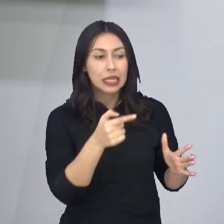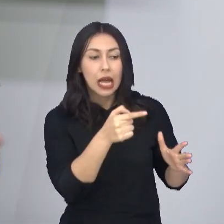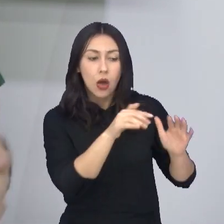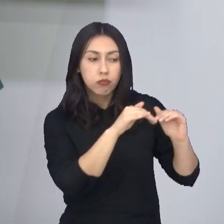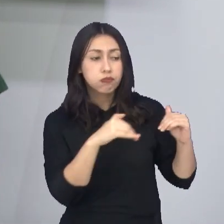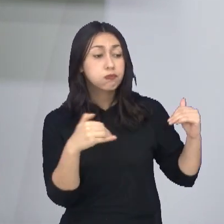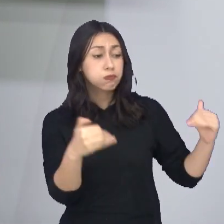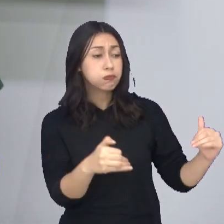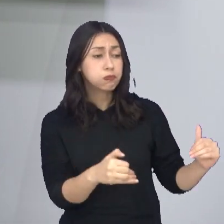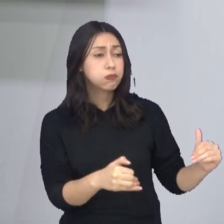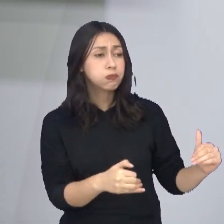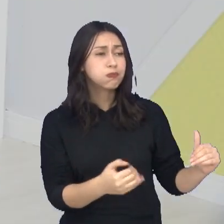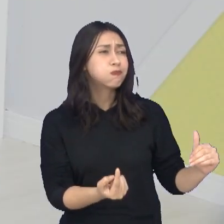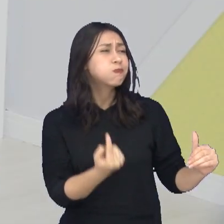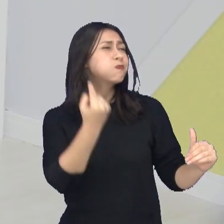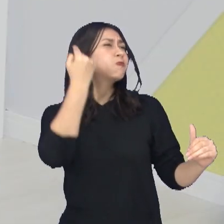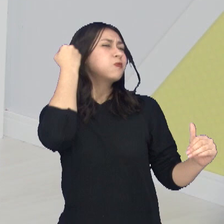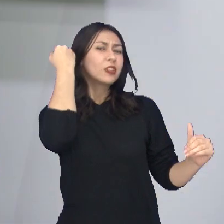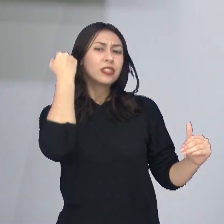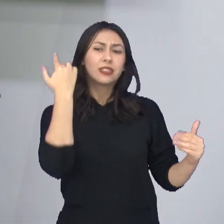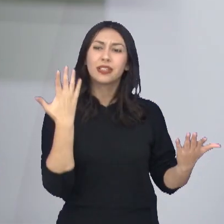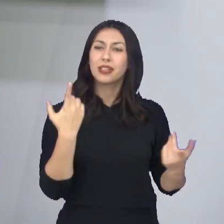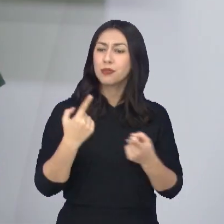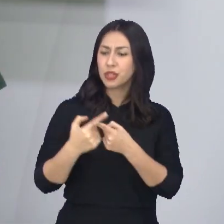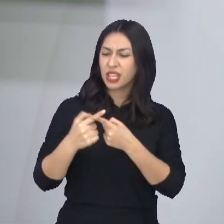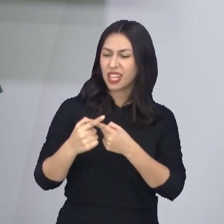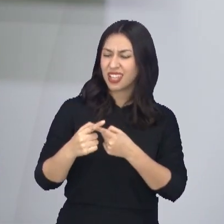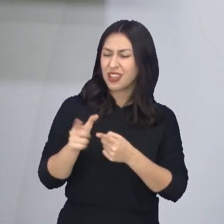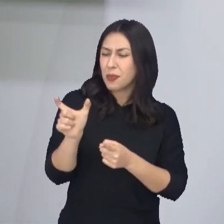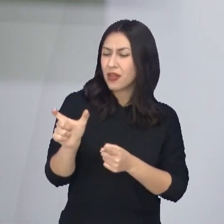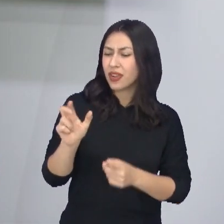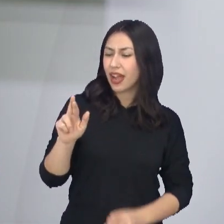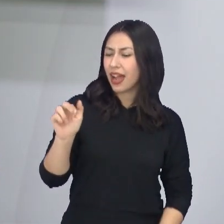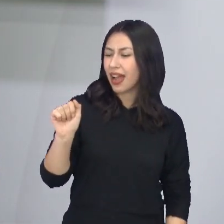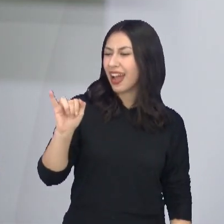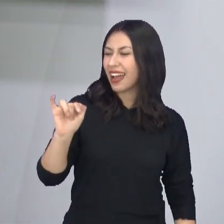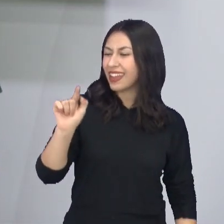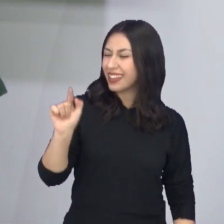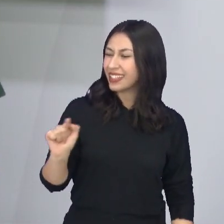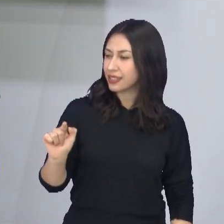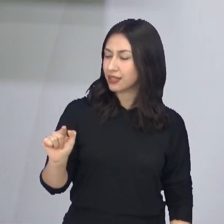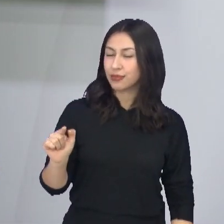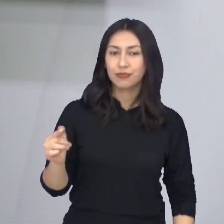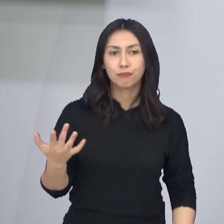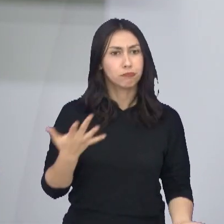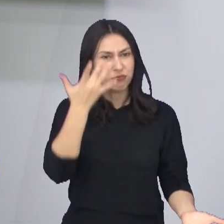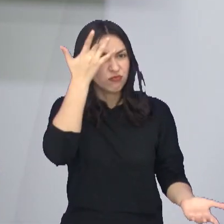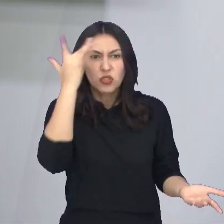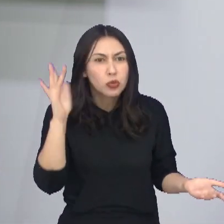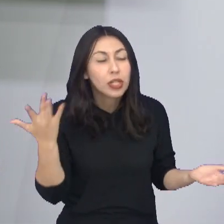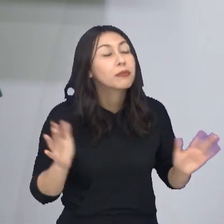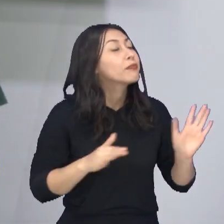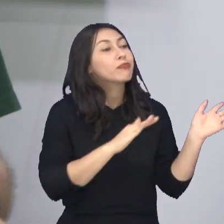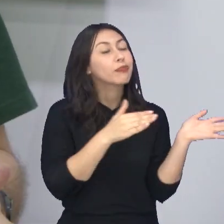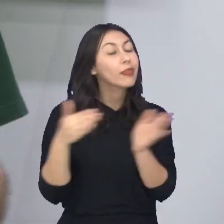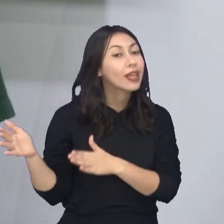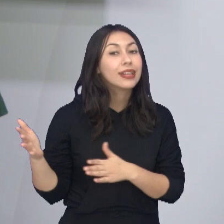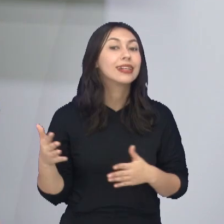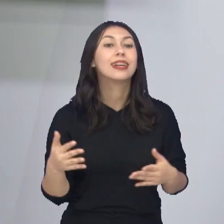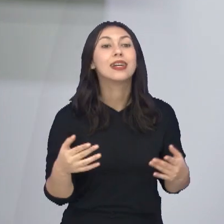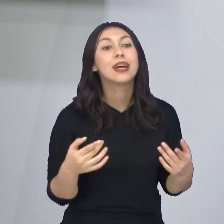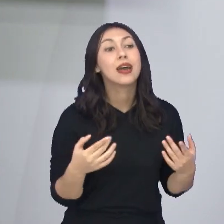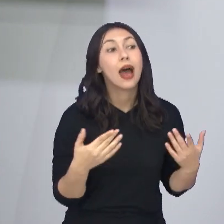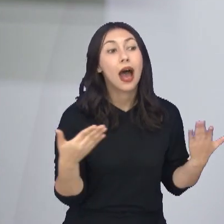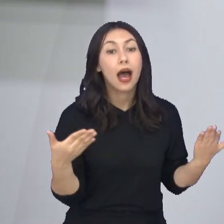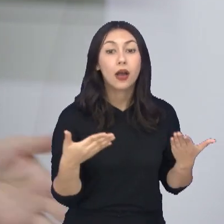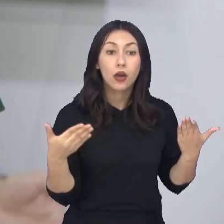que existem no estádio que São Paulo. Que é raiz, né, Cauli? Não sei, mas Falando do jogo, né, o Joséense tem que devolver a